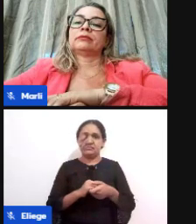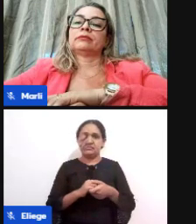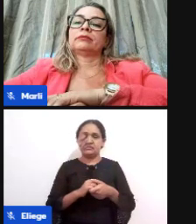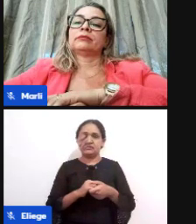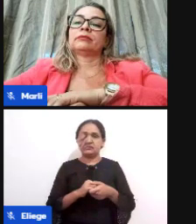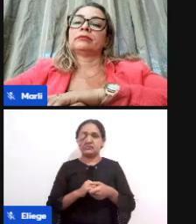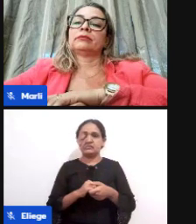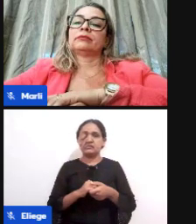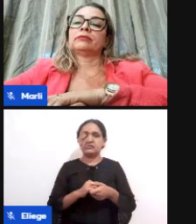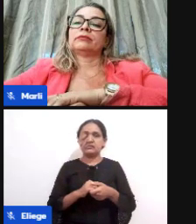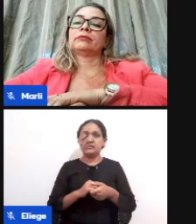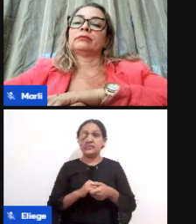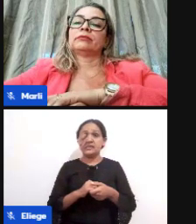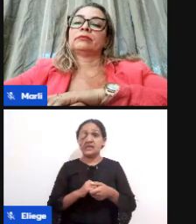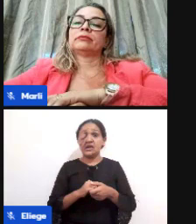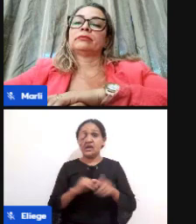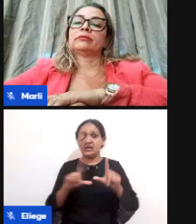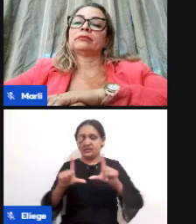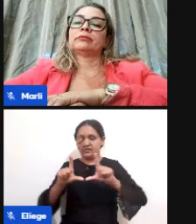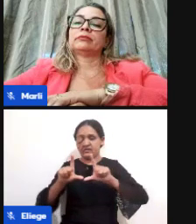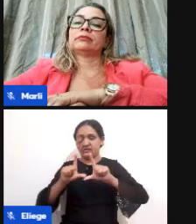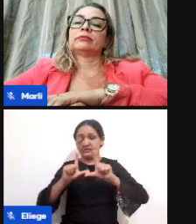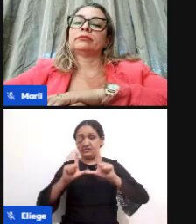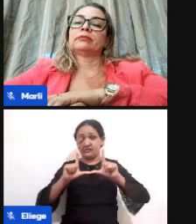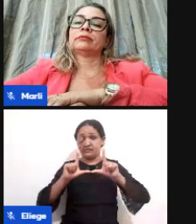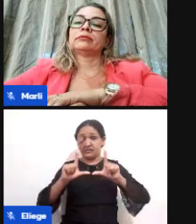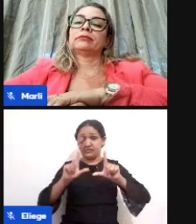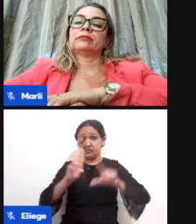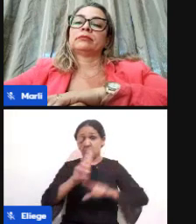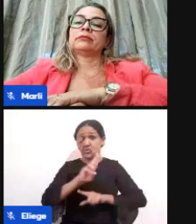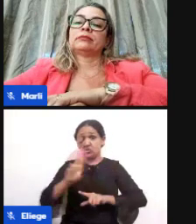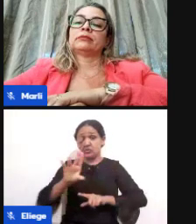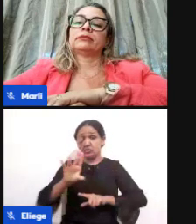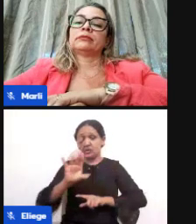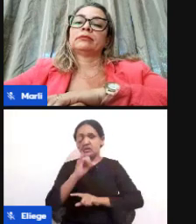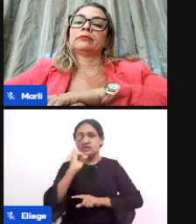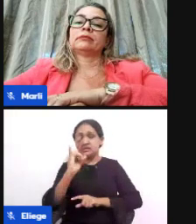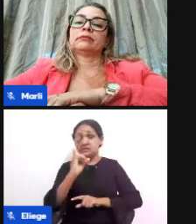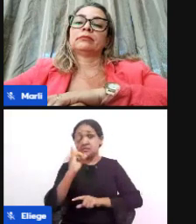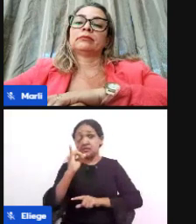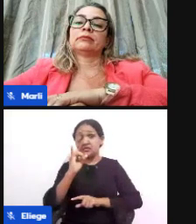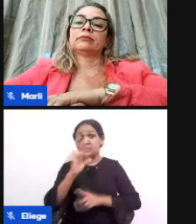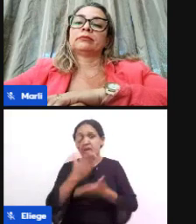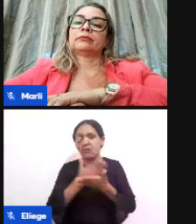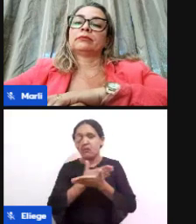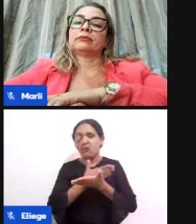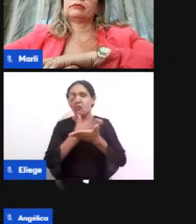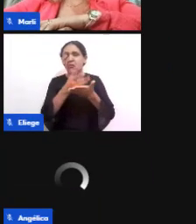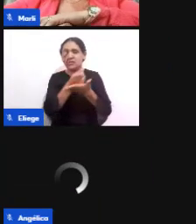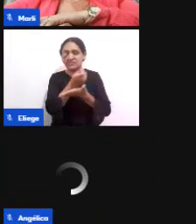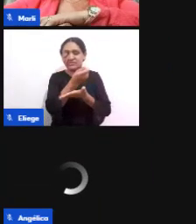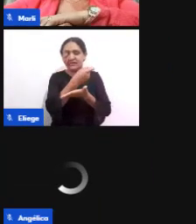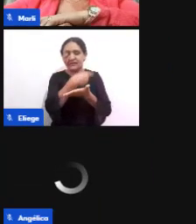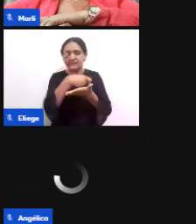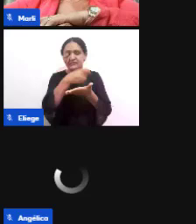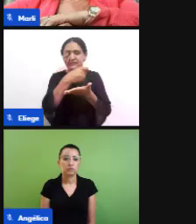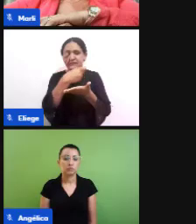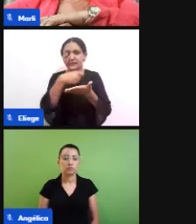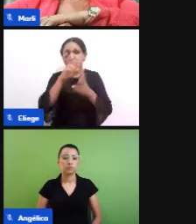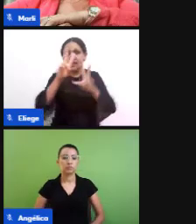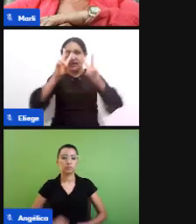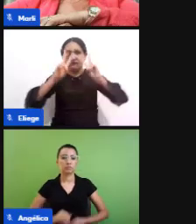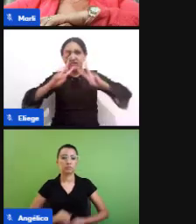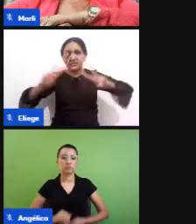A ficha dos nomes dos alunos é fundamental para a construção da escrita. A visualização é um mecanismo que faz parte